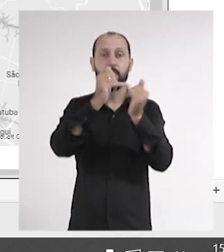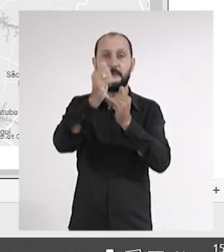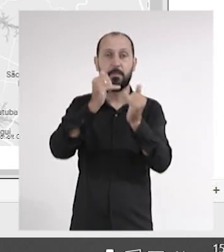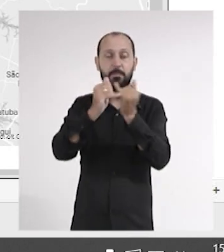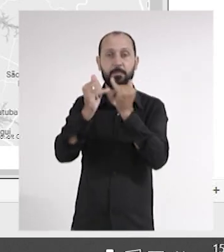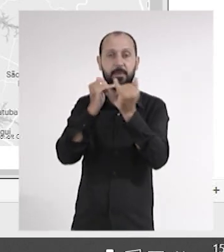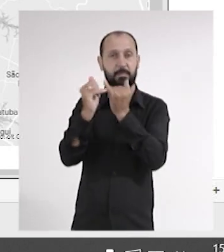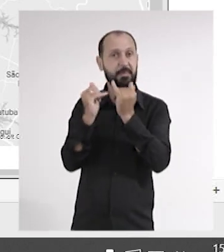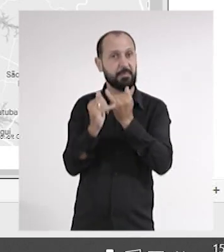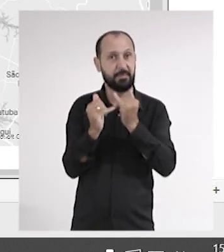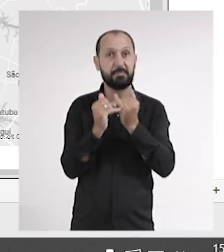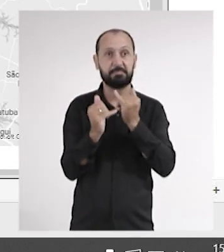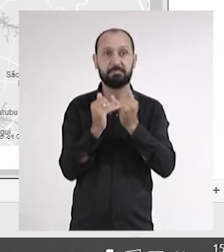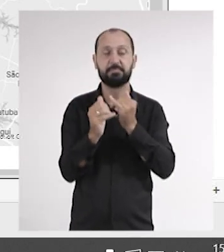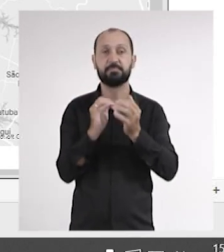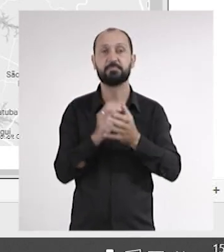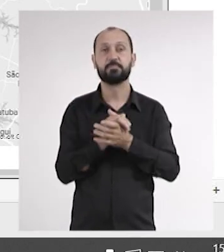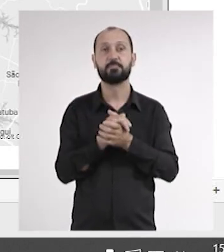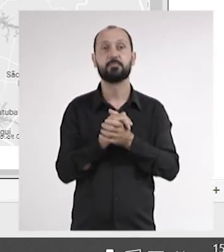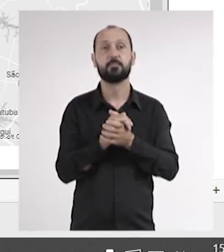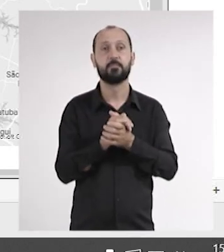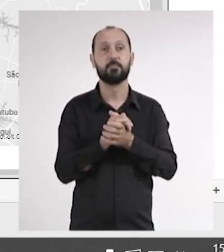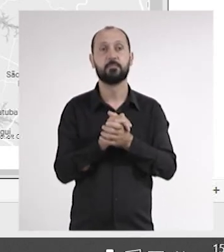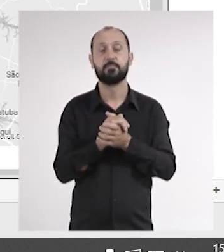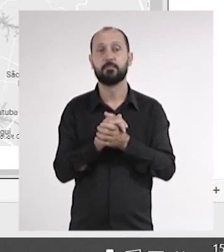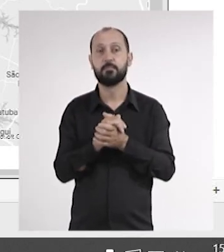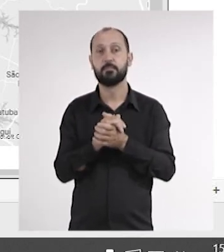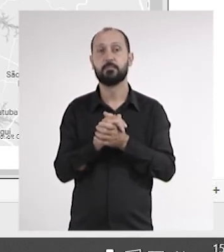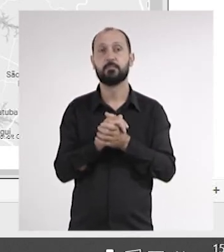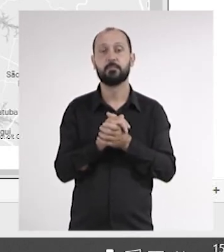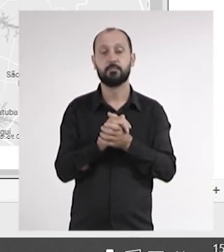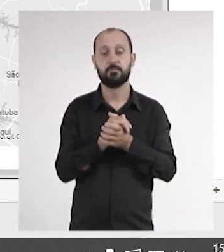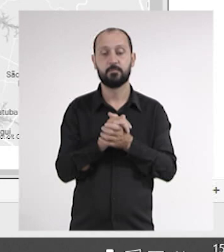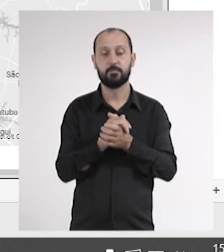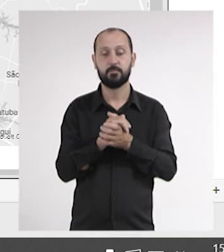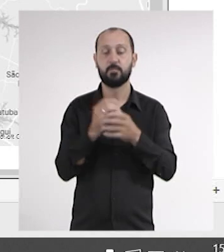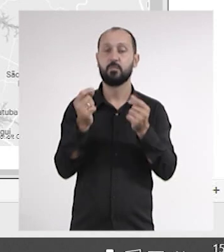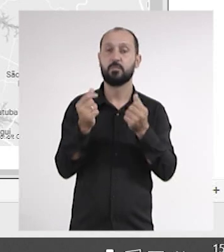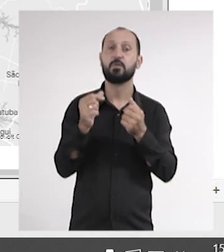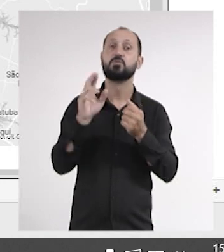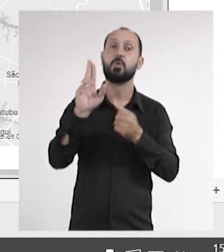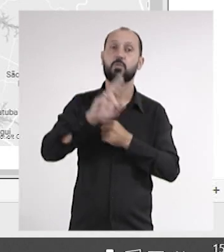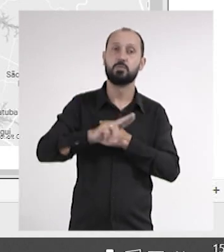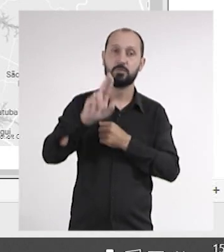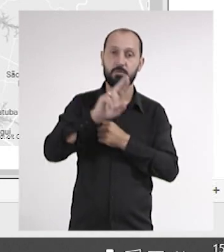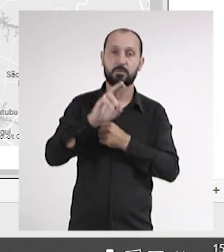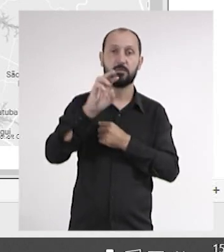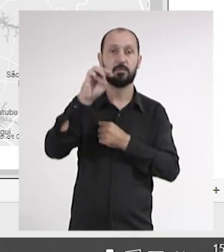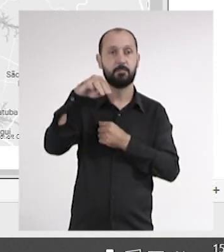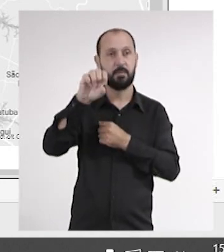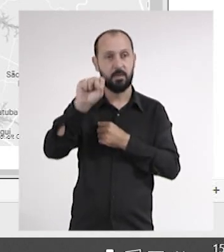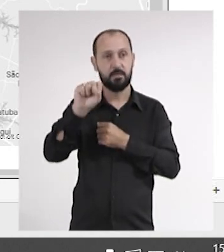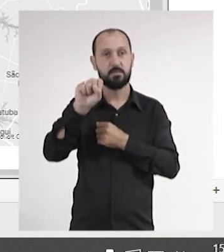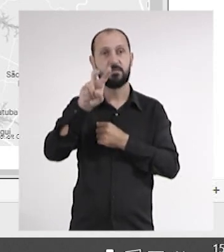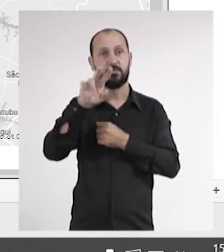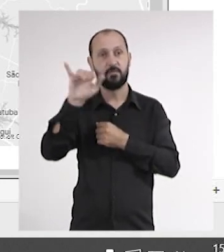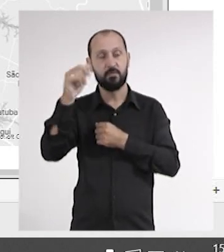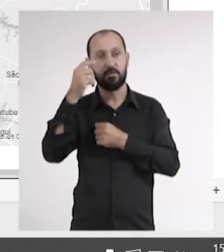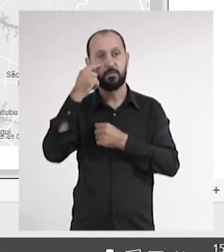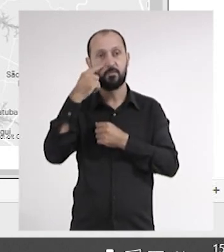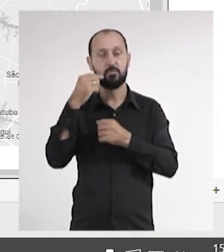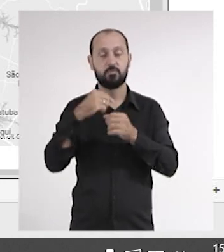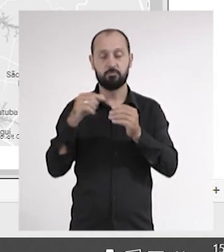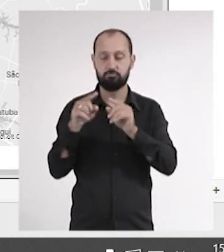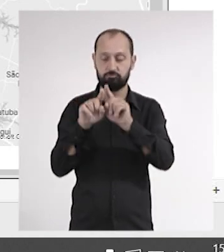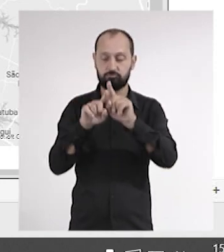utilizou duplicações para complementar investimentos já realizados pela MS Via, vão estar dispostos ao longo de todo o